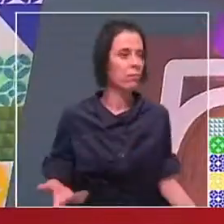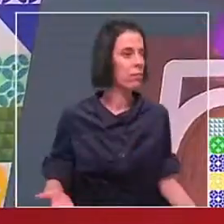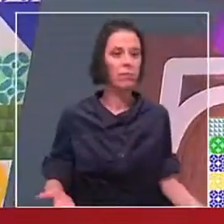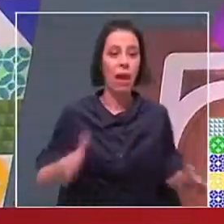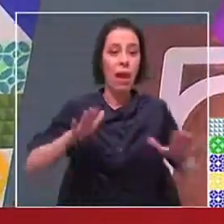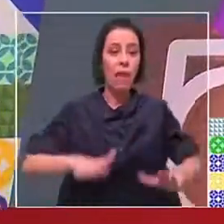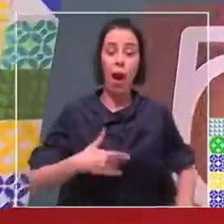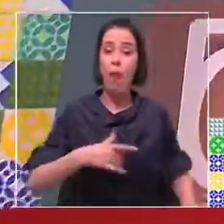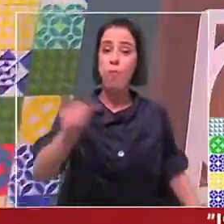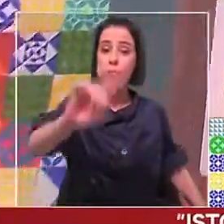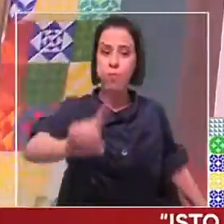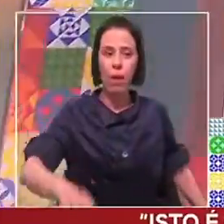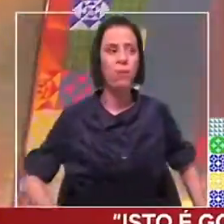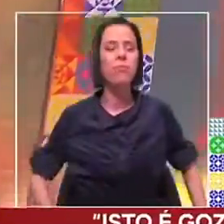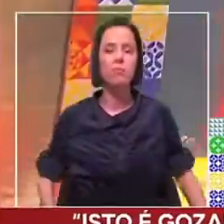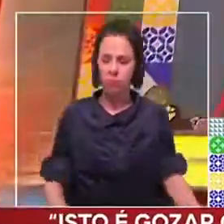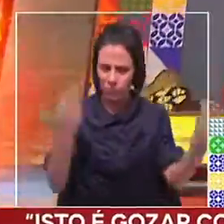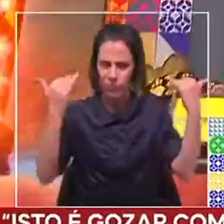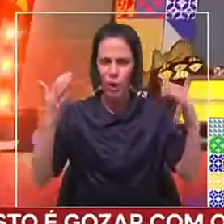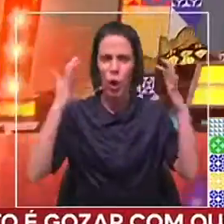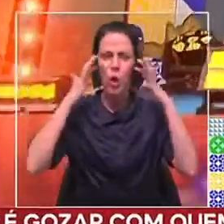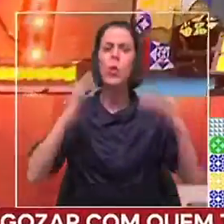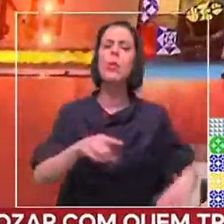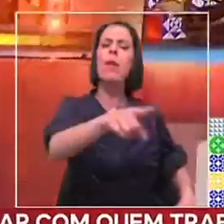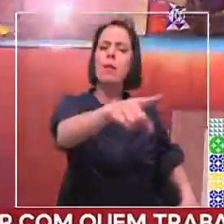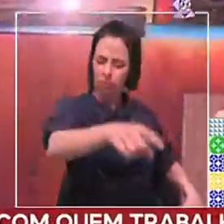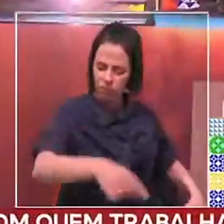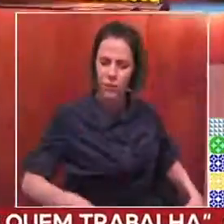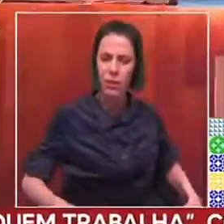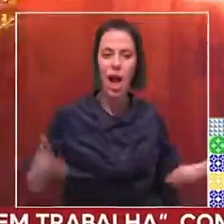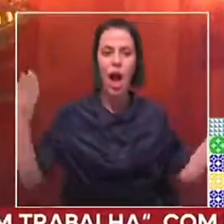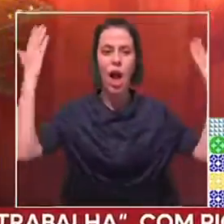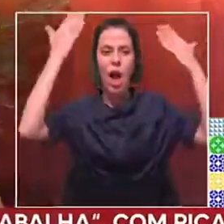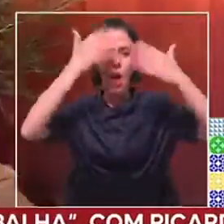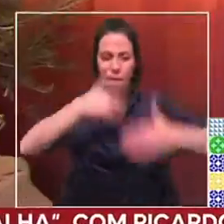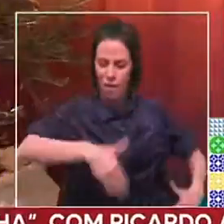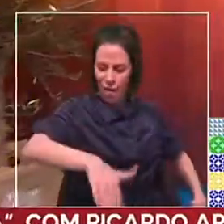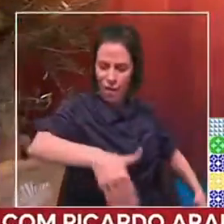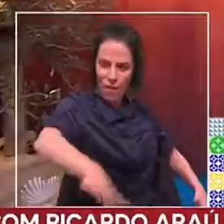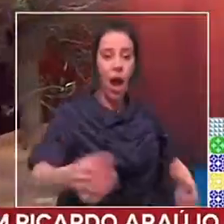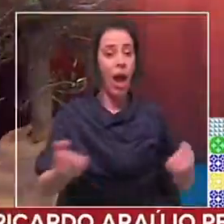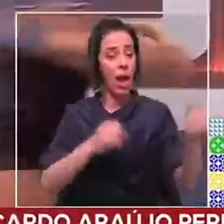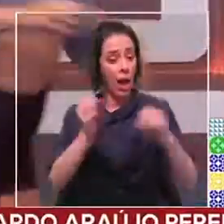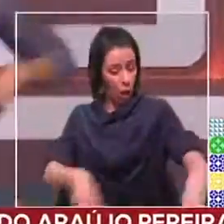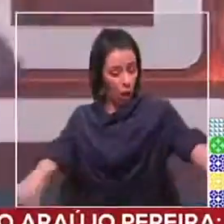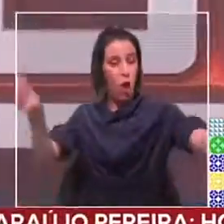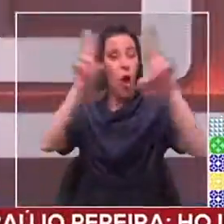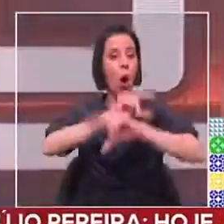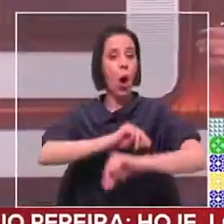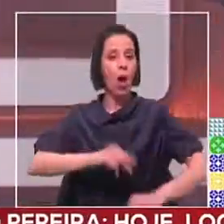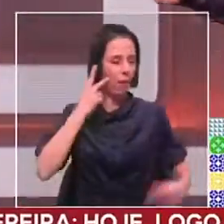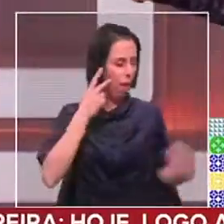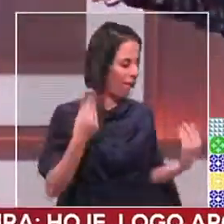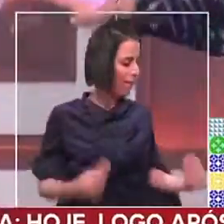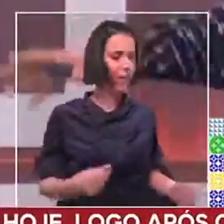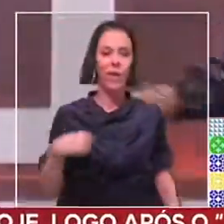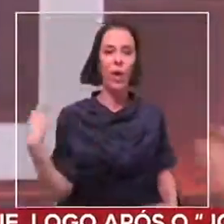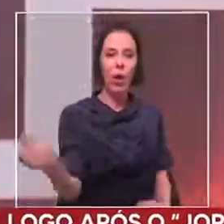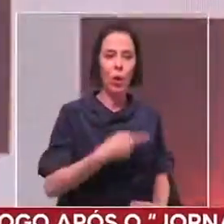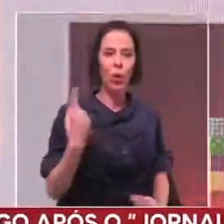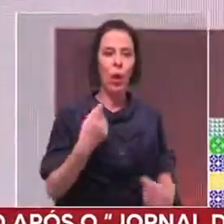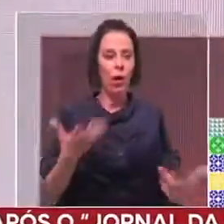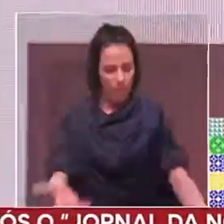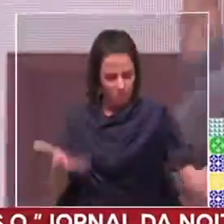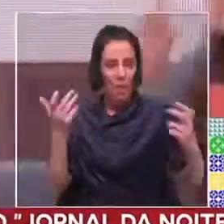está para ficar. Oh, mudem esse som, a noite está a chegar. Carro novo e vida boa, toda a gente